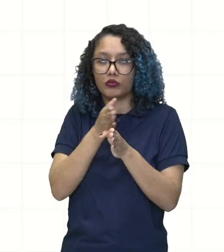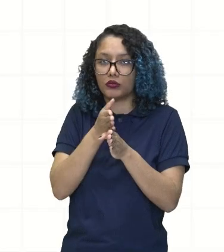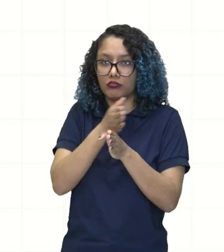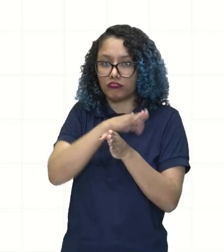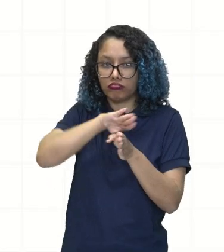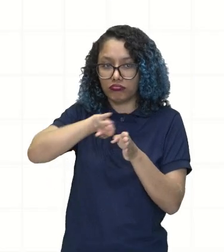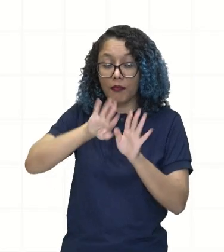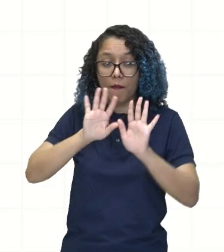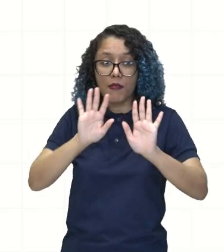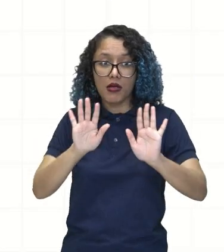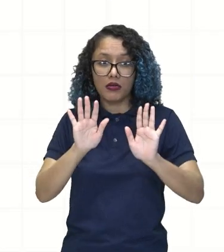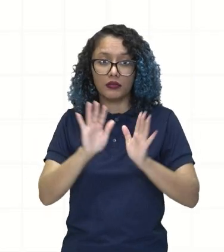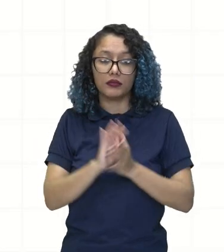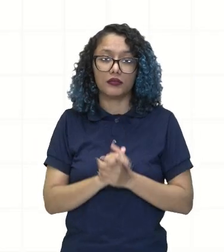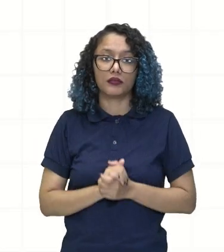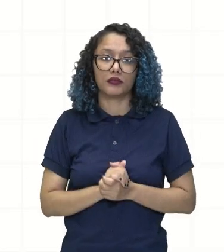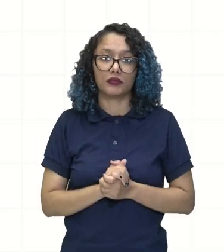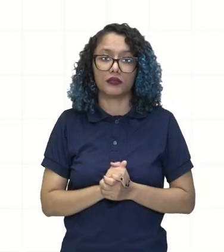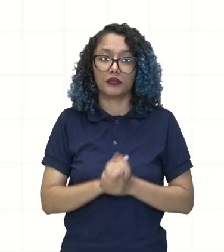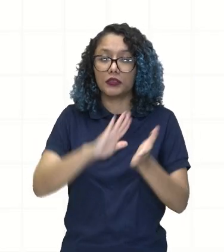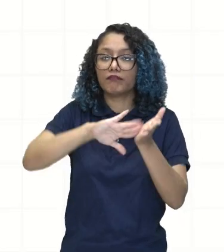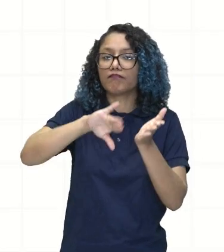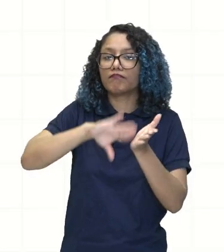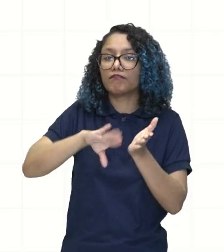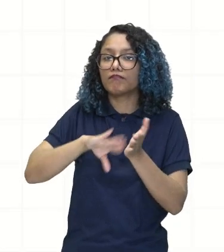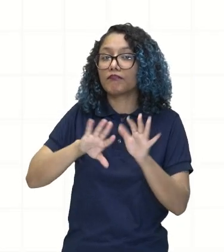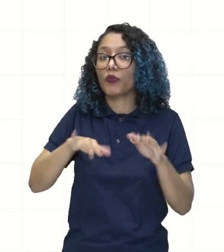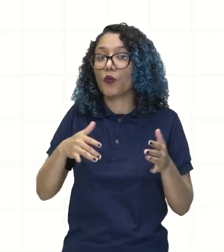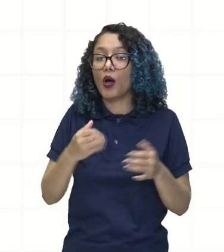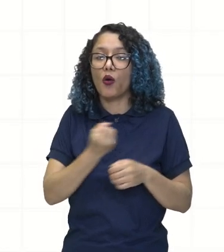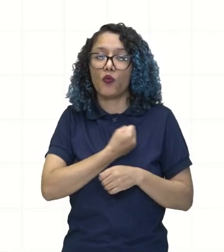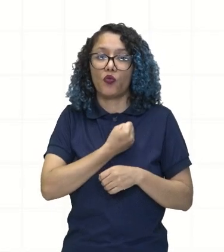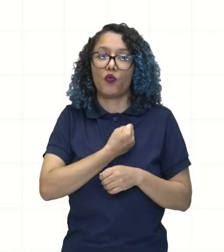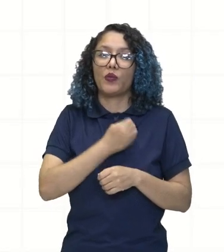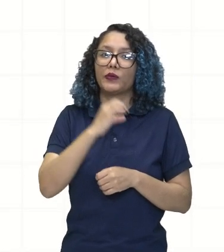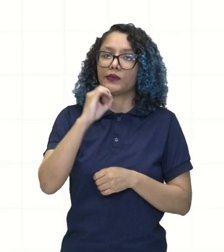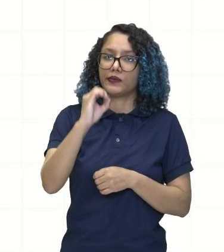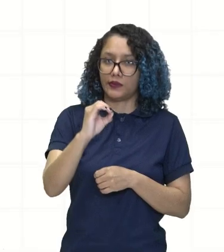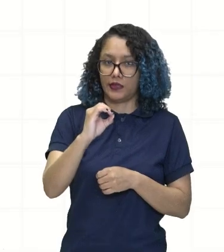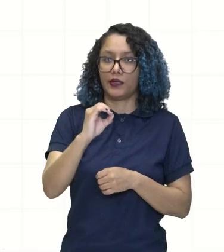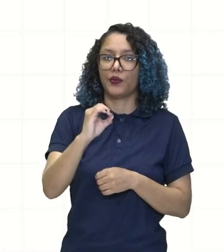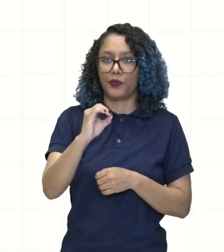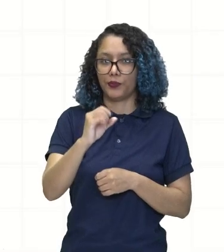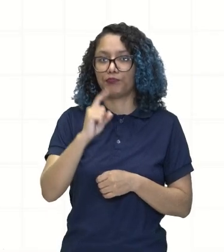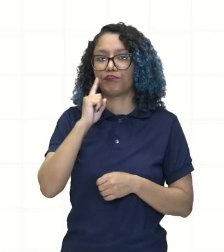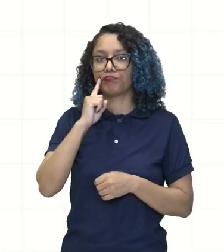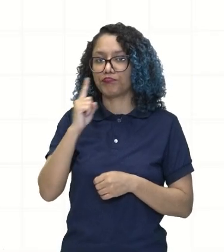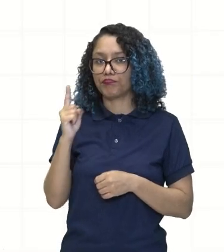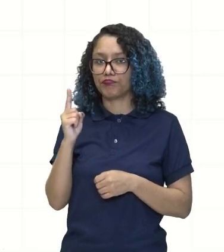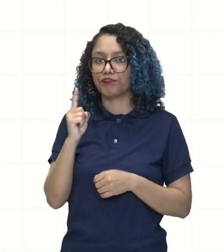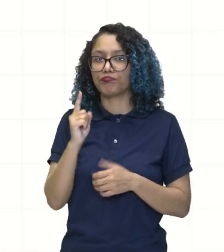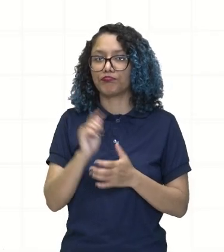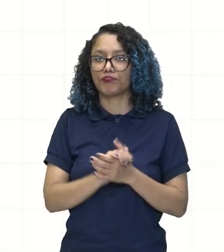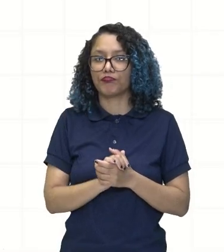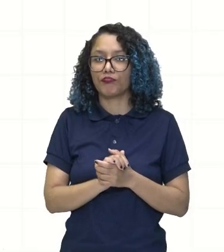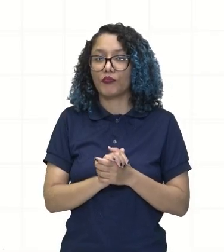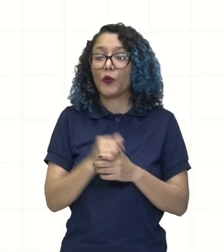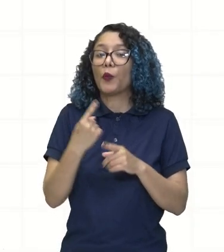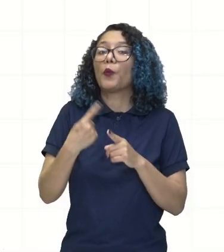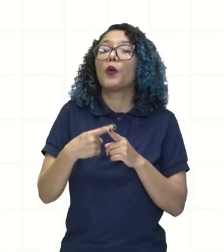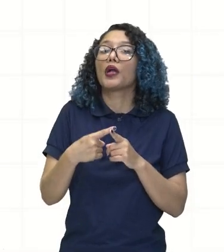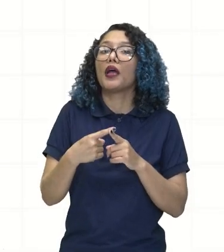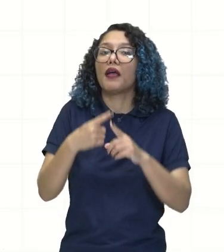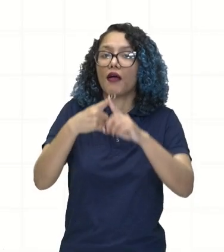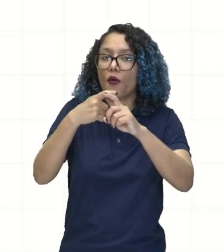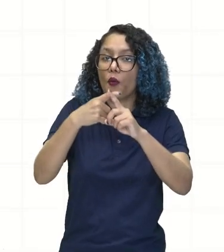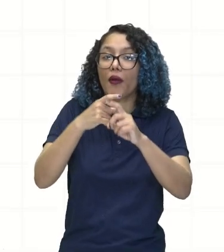Porém, agora a gente vai tirar o zero, tá? Por causa do asterisco.